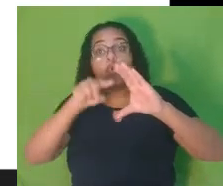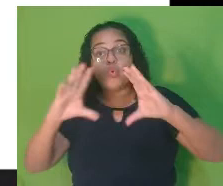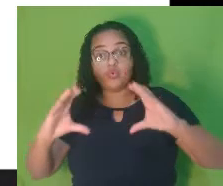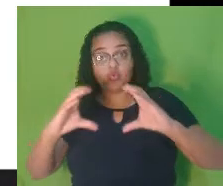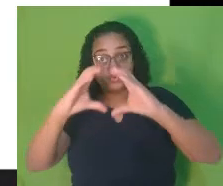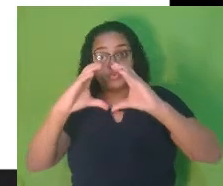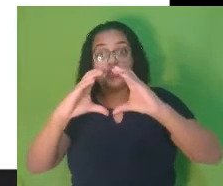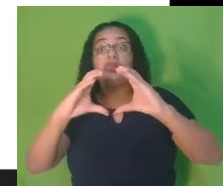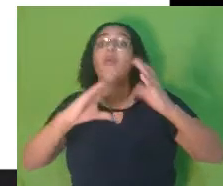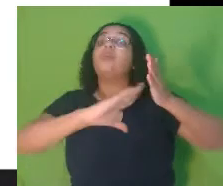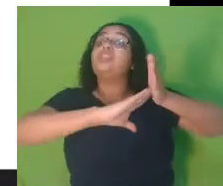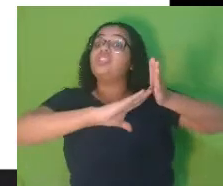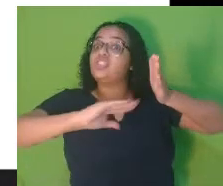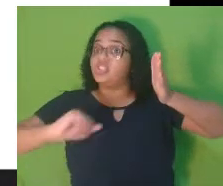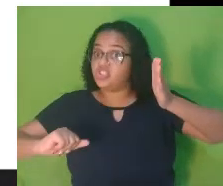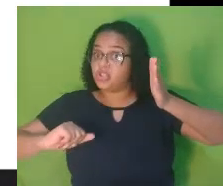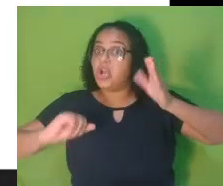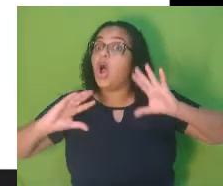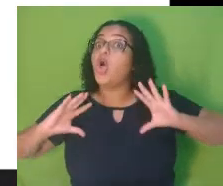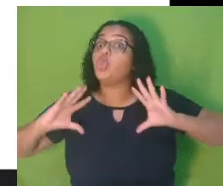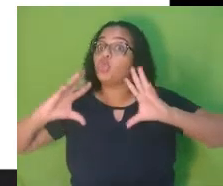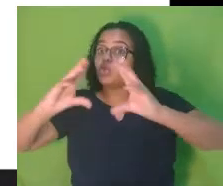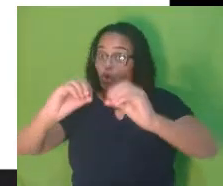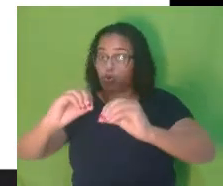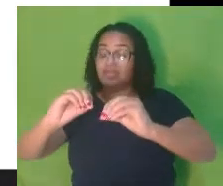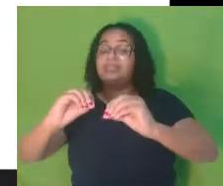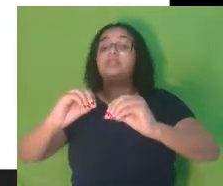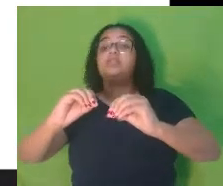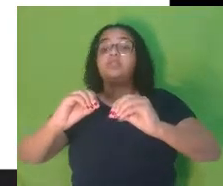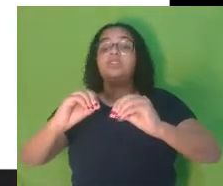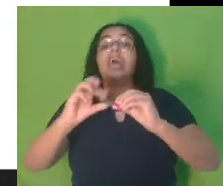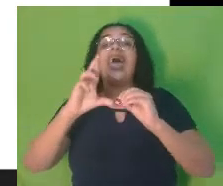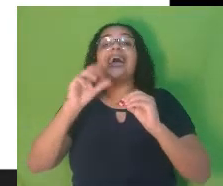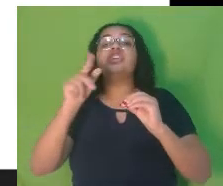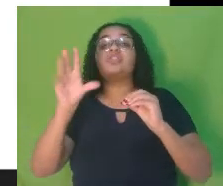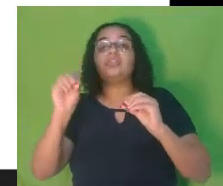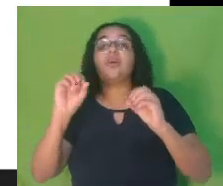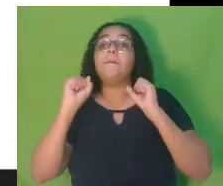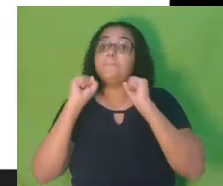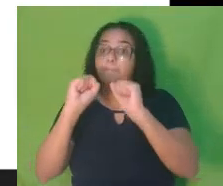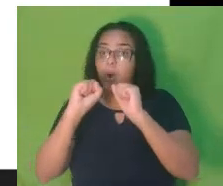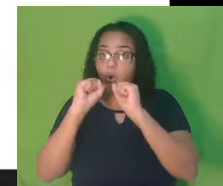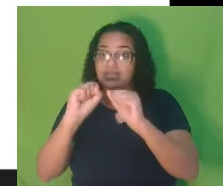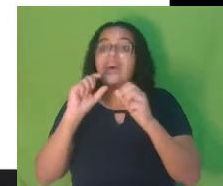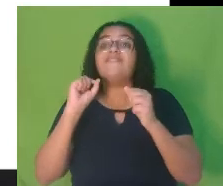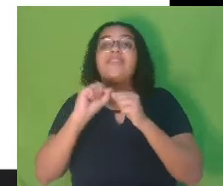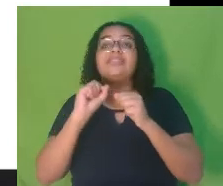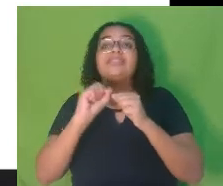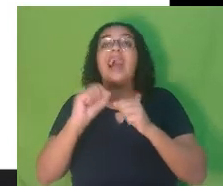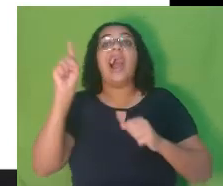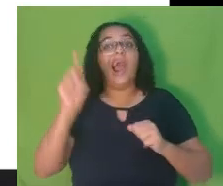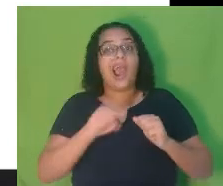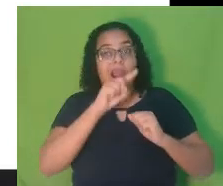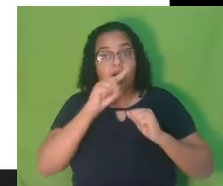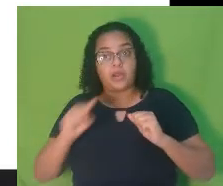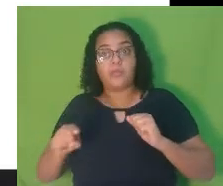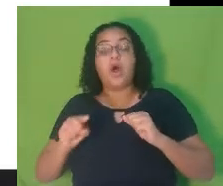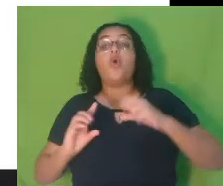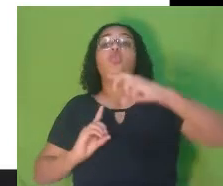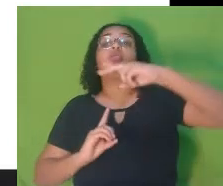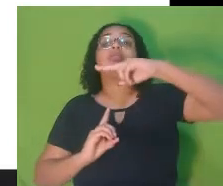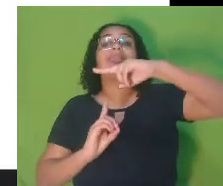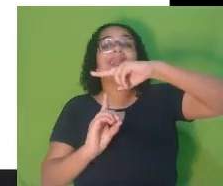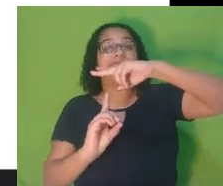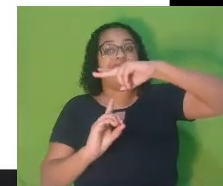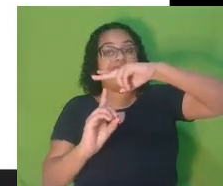conjunto onde a gente tira todas as restrições que possam fazer anular esse denominador